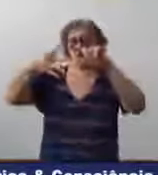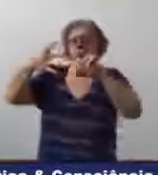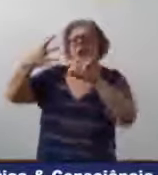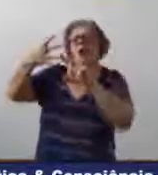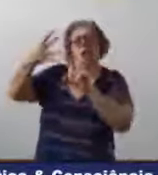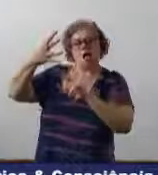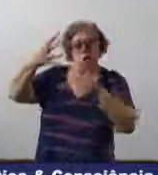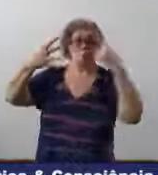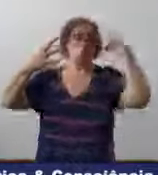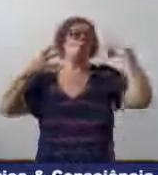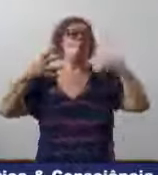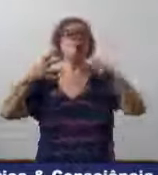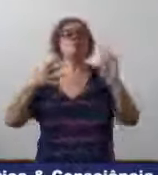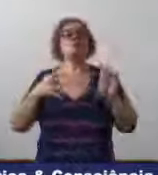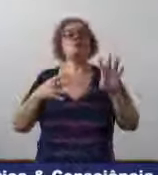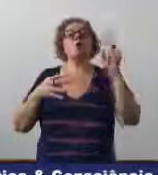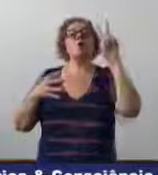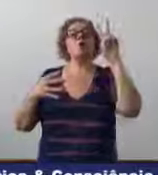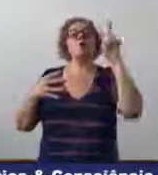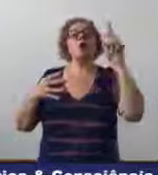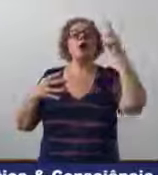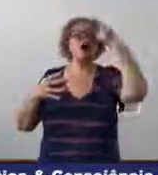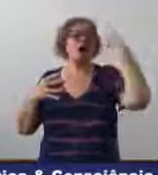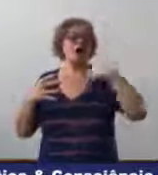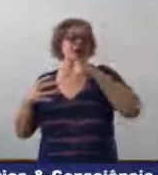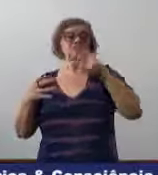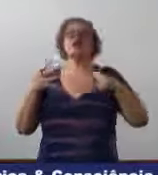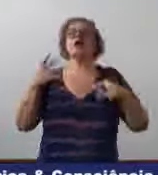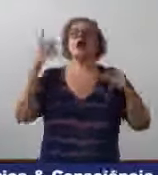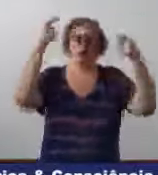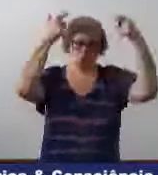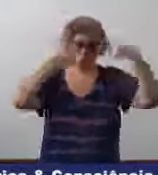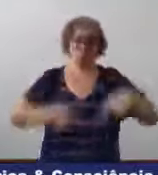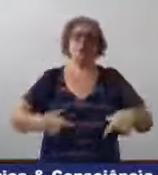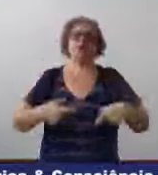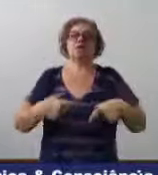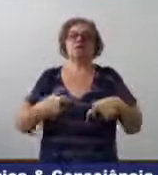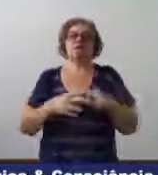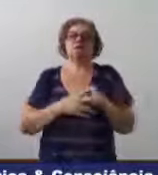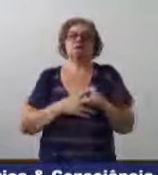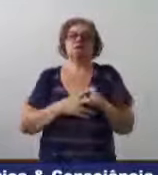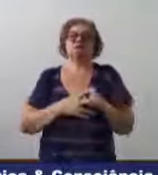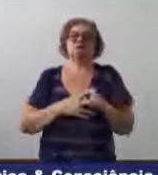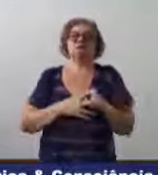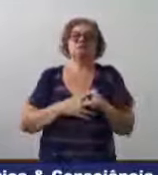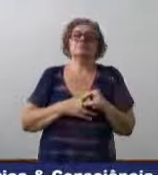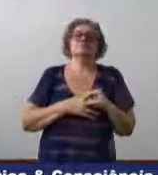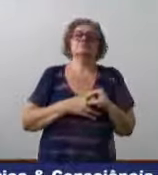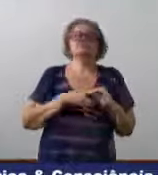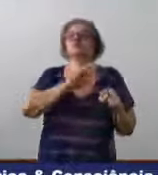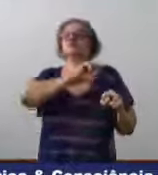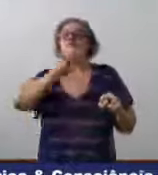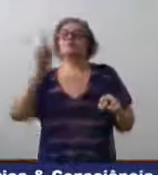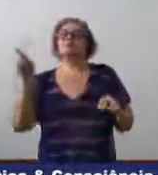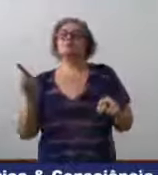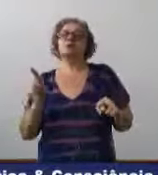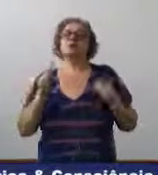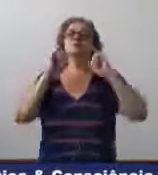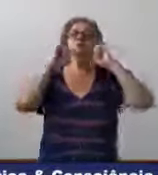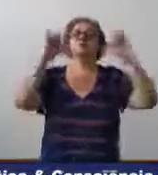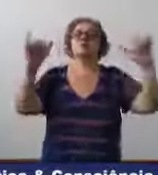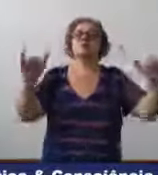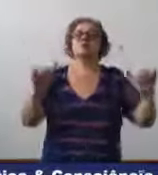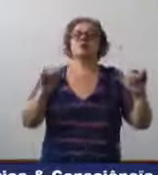classificação. Porque existe uma raça só. A raça humana. Tanto que nós não podemos, por